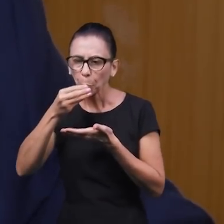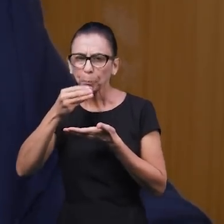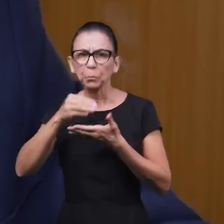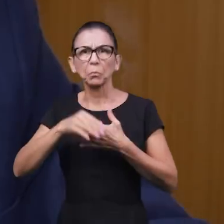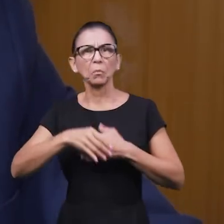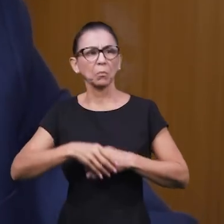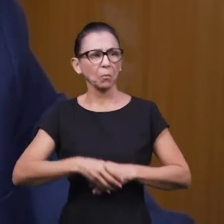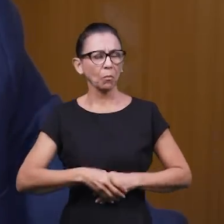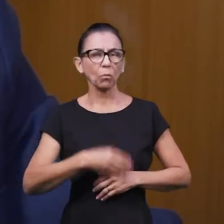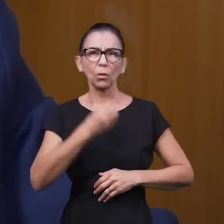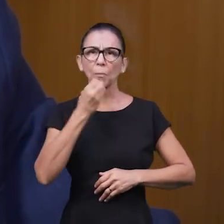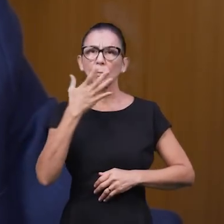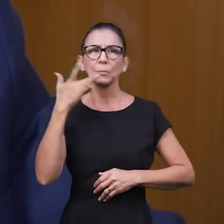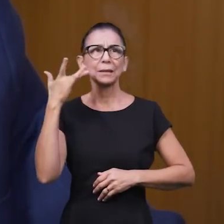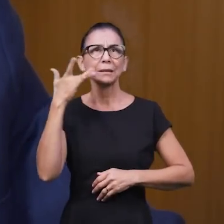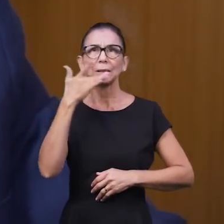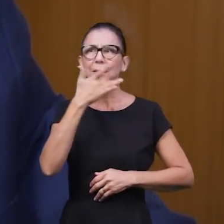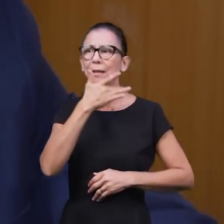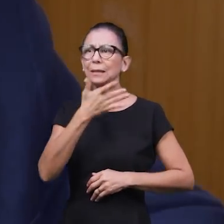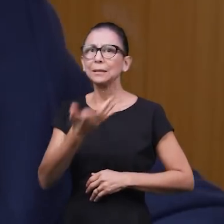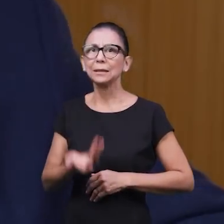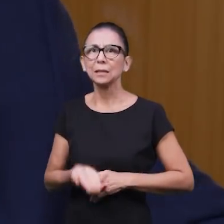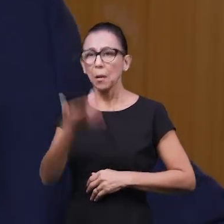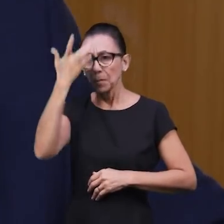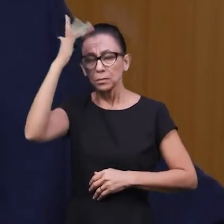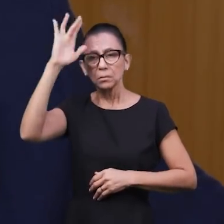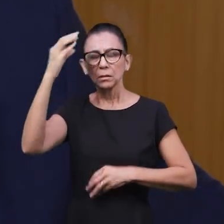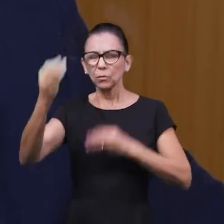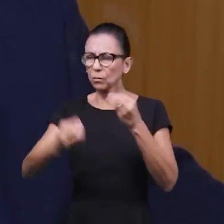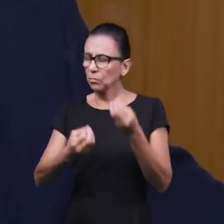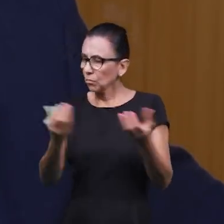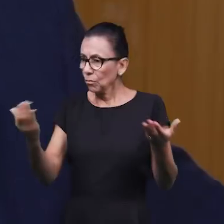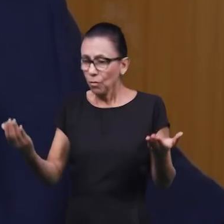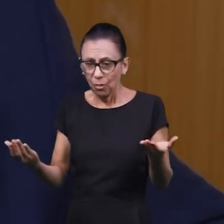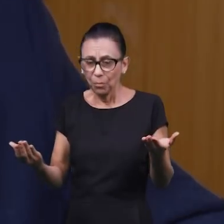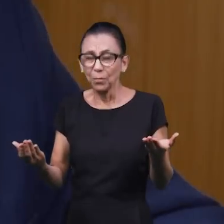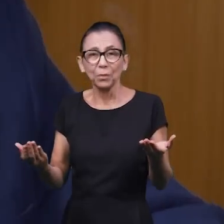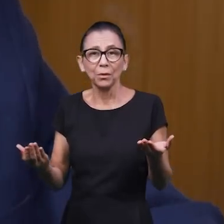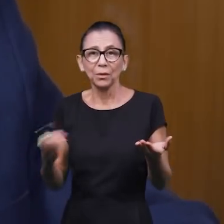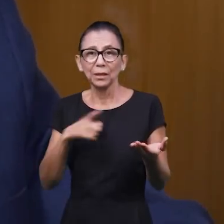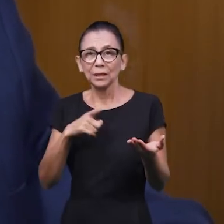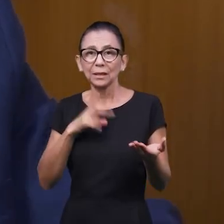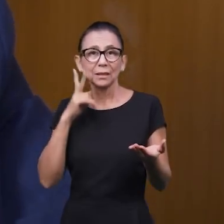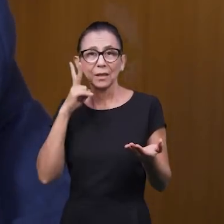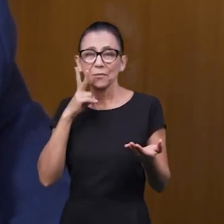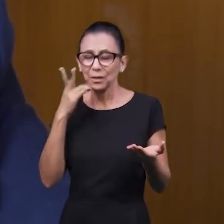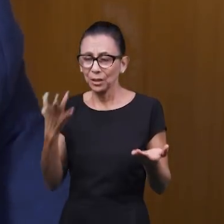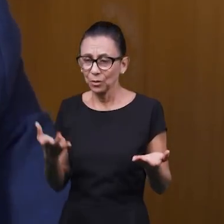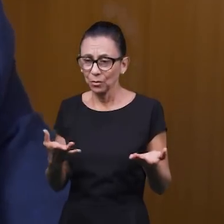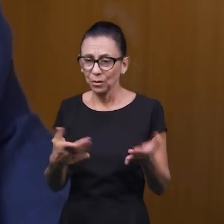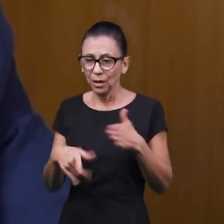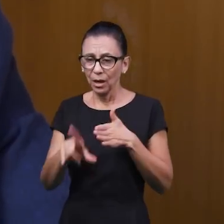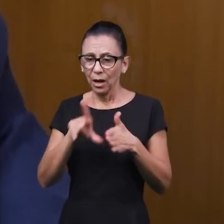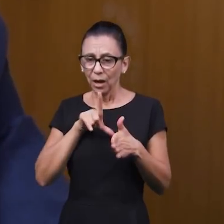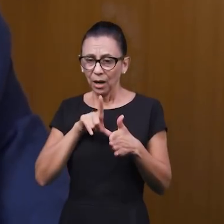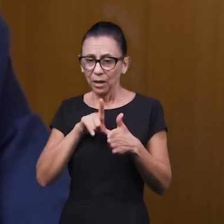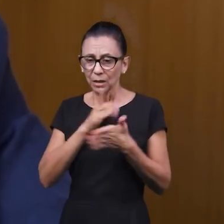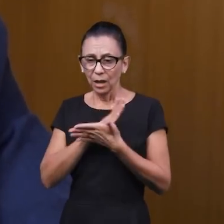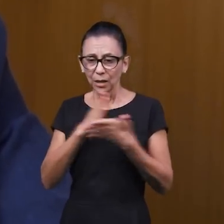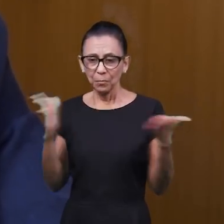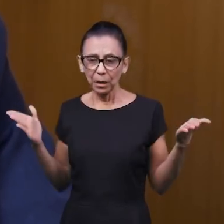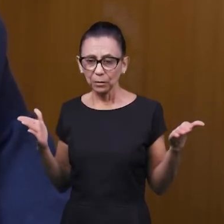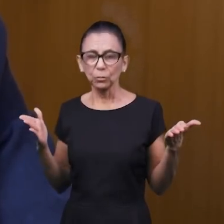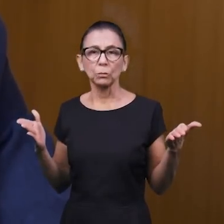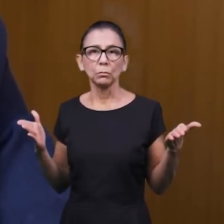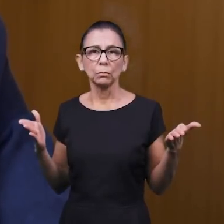né? Chamou o mestre Sala ao esposo. Então, ele não sabia, não sabendo de onde viera. Você não sabe como vai acontecer o milagre, mas Jesus presente, o milagre